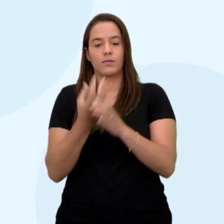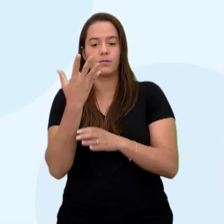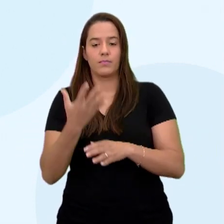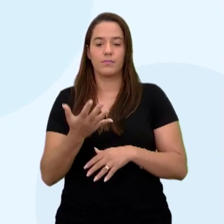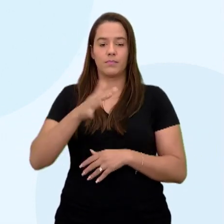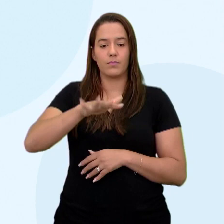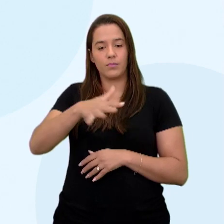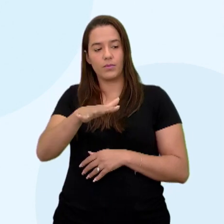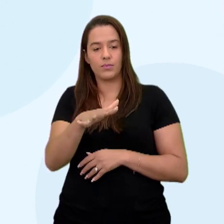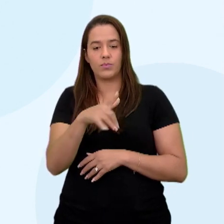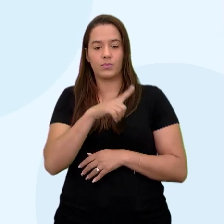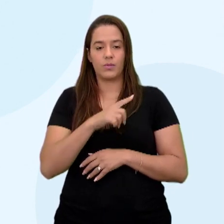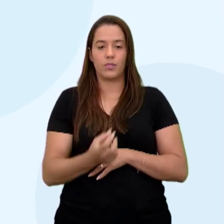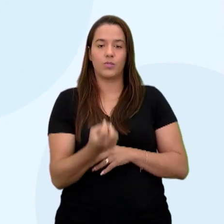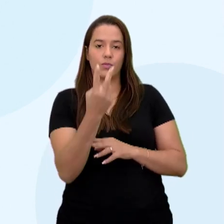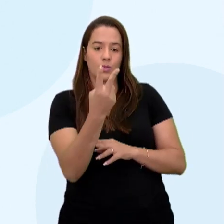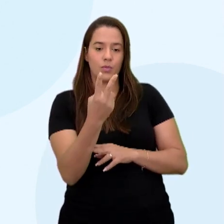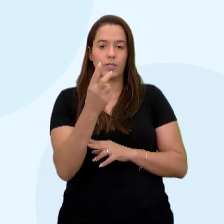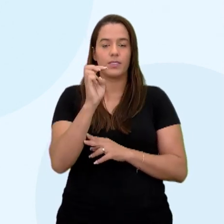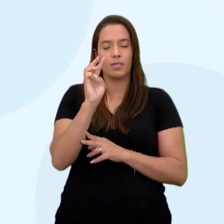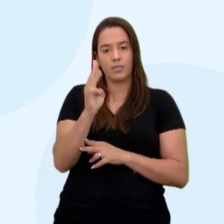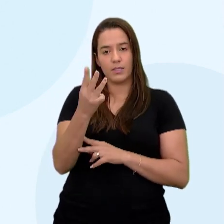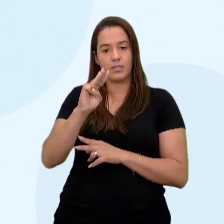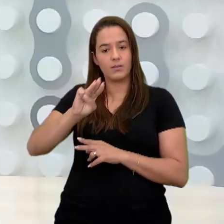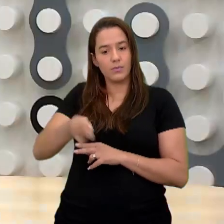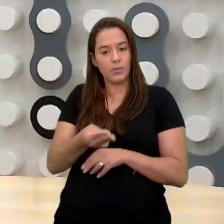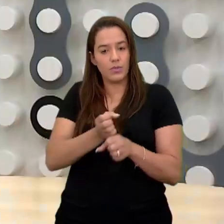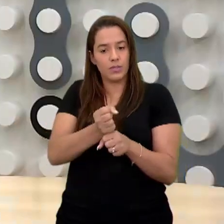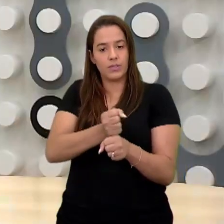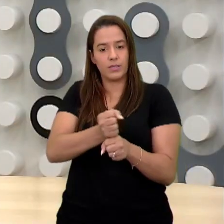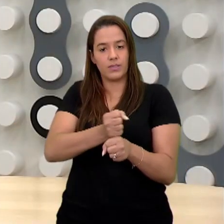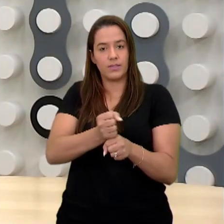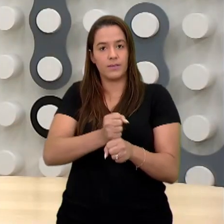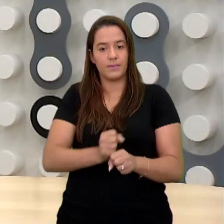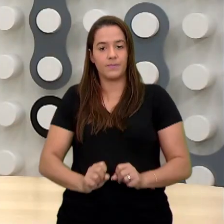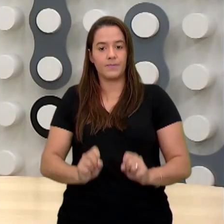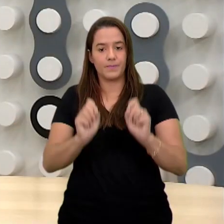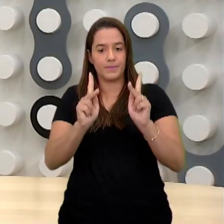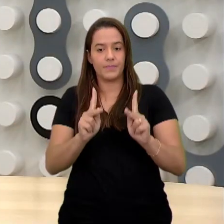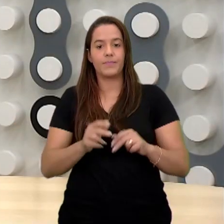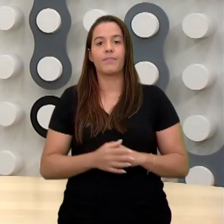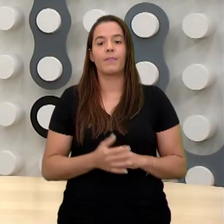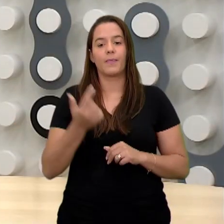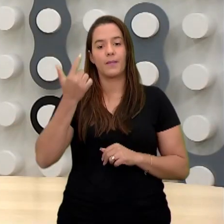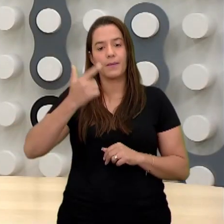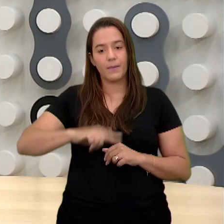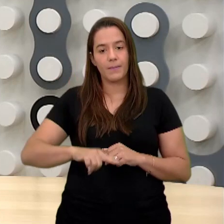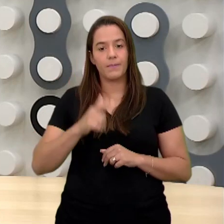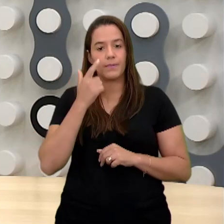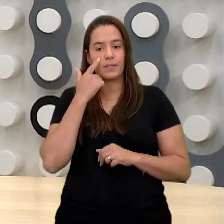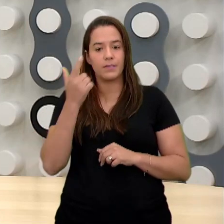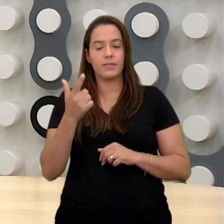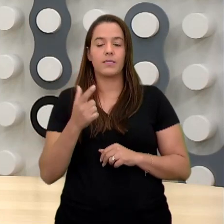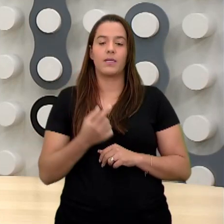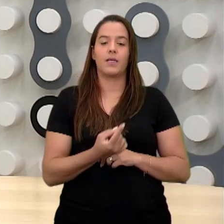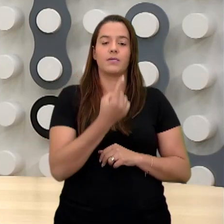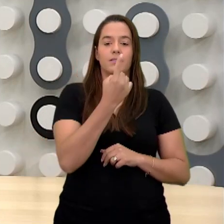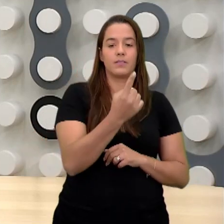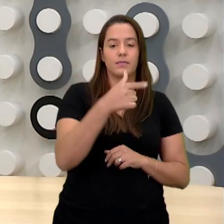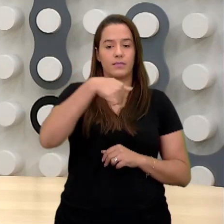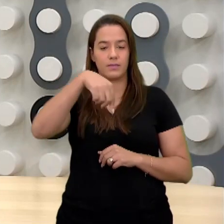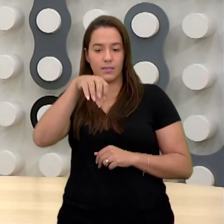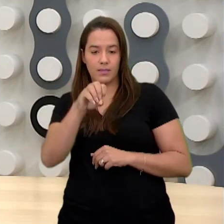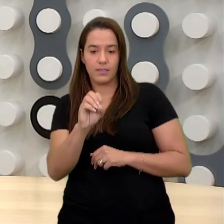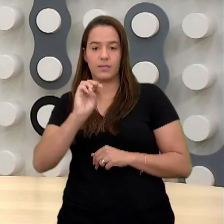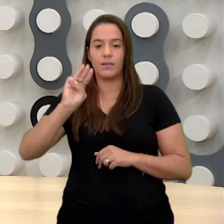mais ou menos 2 a 3 milhões de anos. Certo, pessoal? E aí, mais ou menos, chegando aí a 170 mil